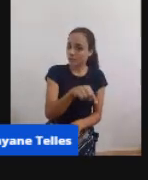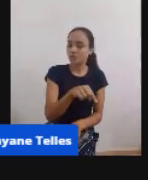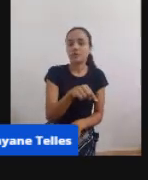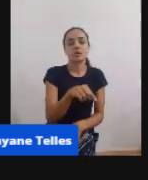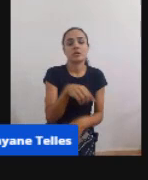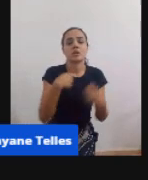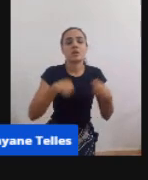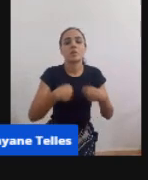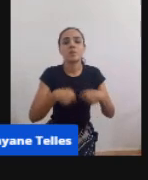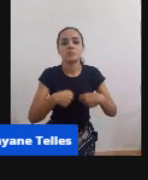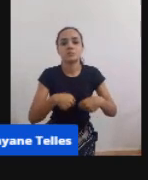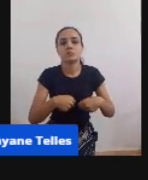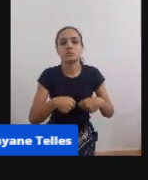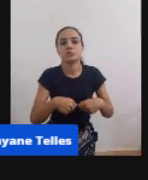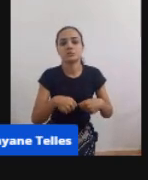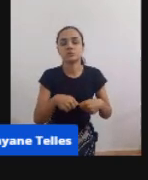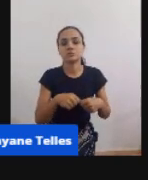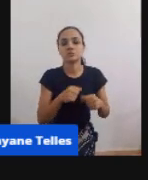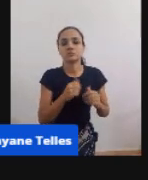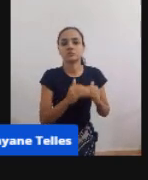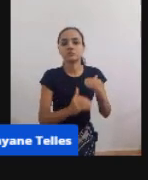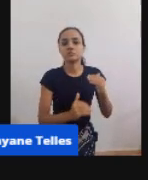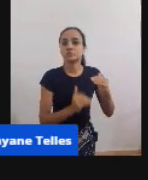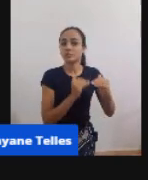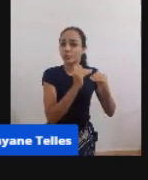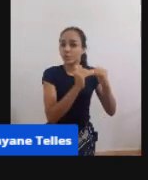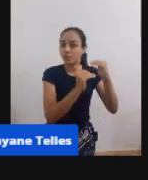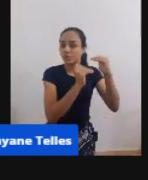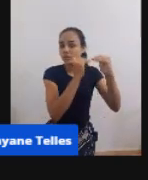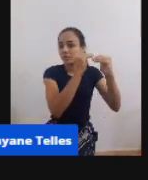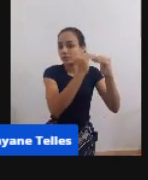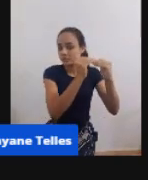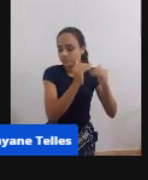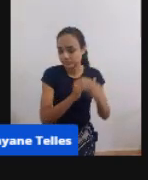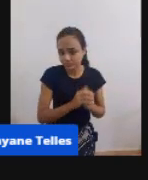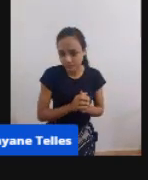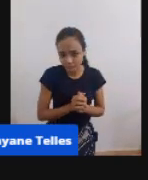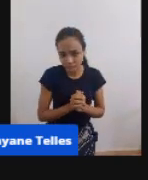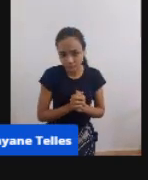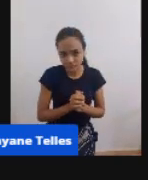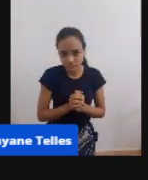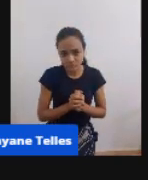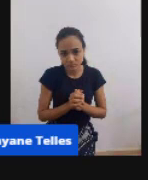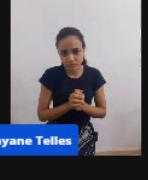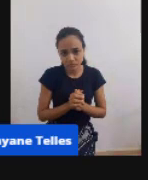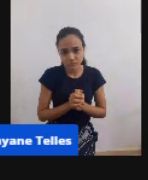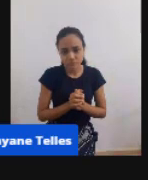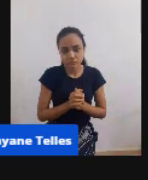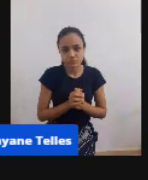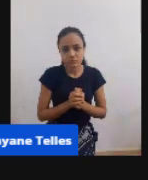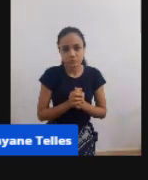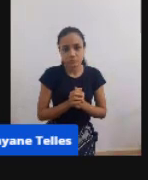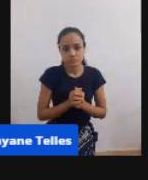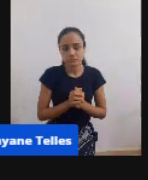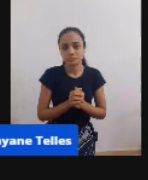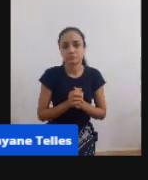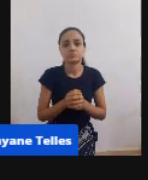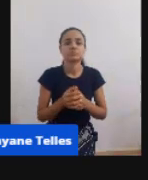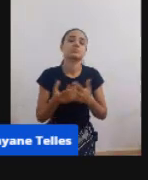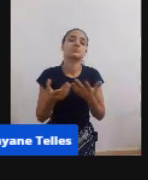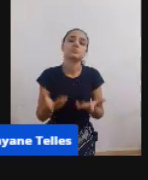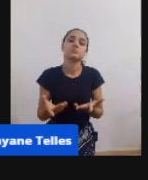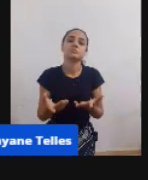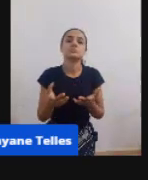uma retomada antes? Ou será que, por conhecer a minha turma, eu já posso deixá-los desenvolver a